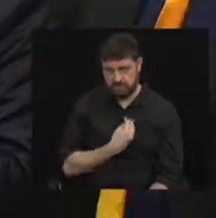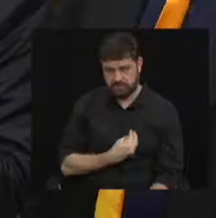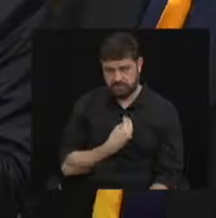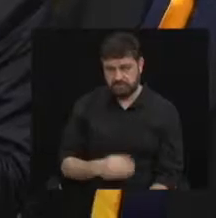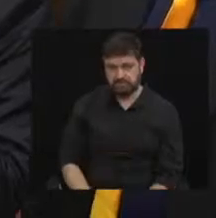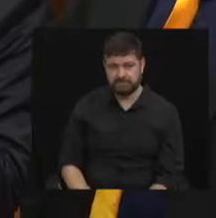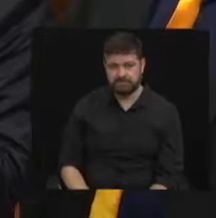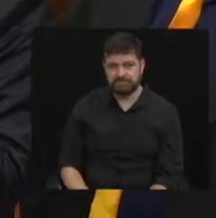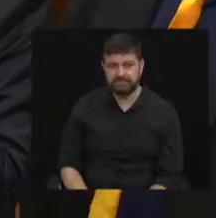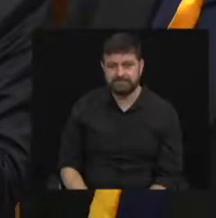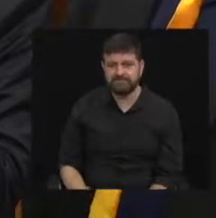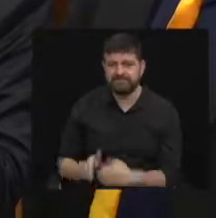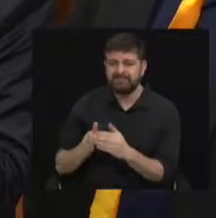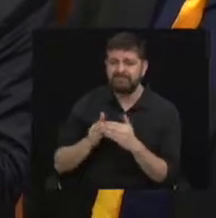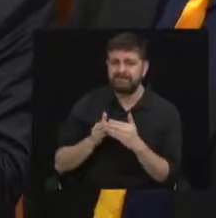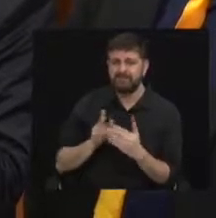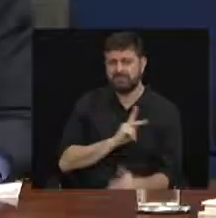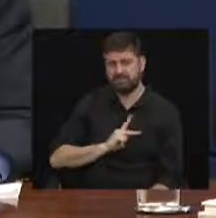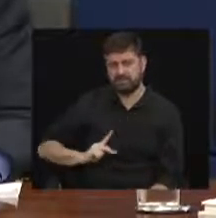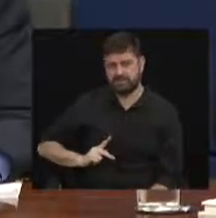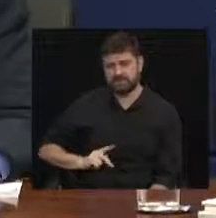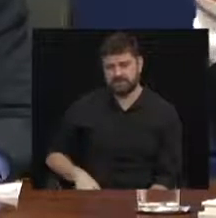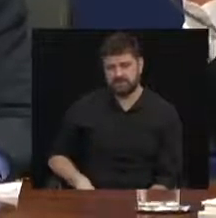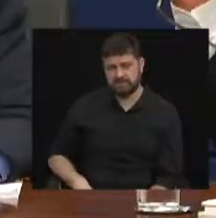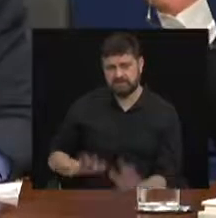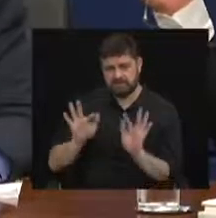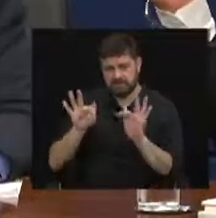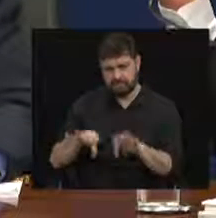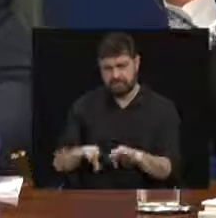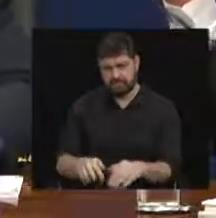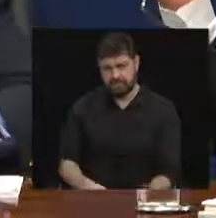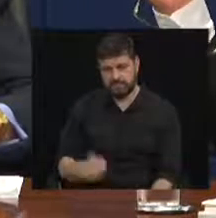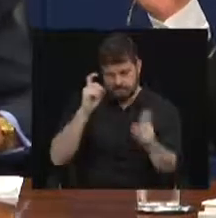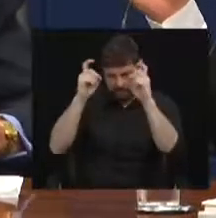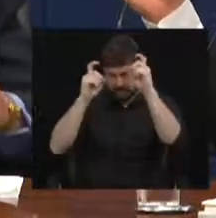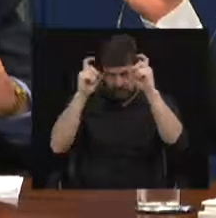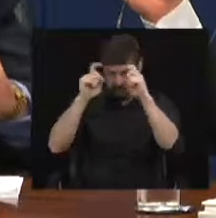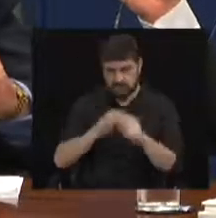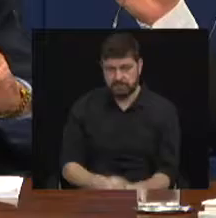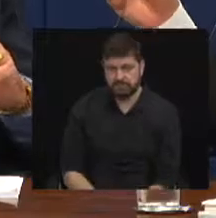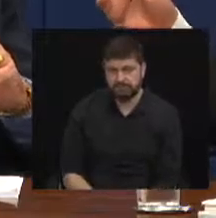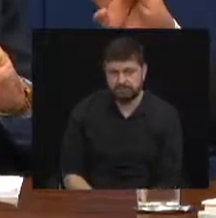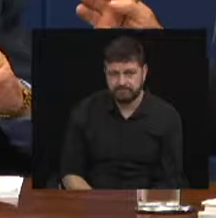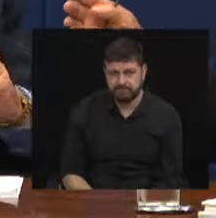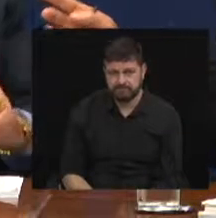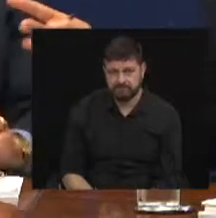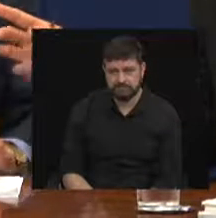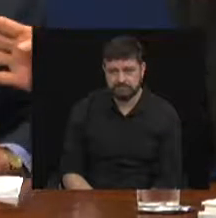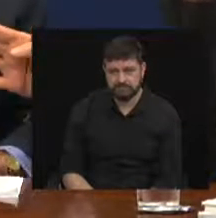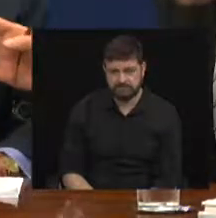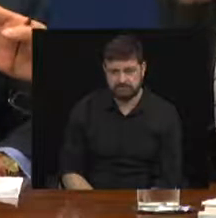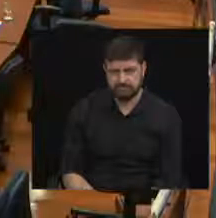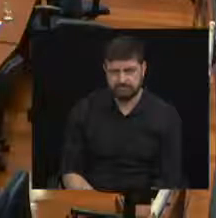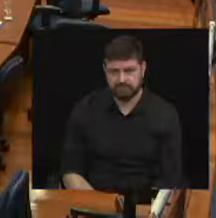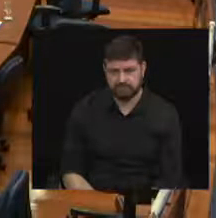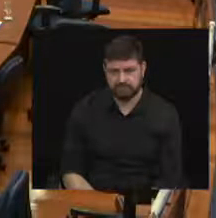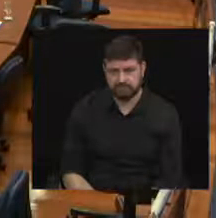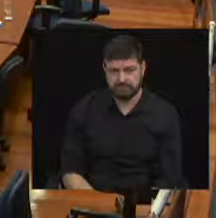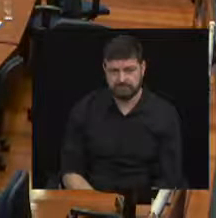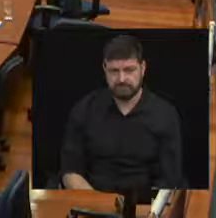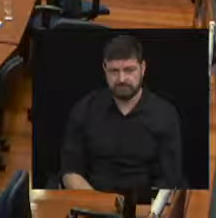Azevedo, ausente. Vereador Paulo Bufo, presente. Vereador Paulo Galtério, ausente. Vereador Pedro Tourinho, ausente. Vereador Professor Alberto, presente. Vereador Rafa